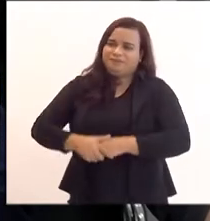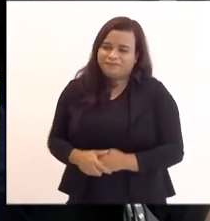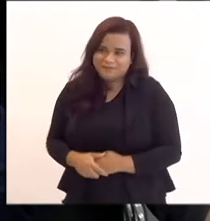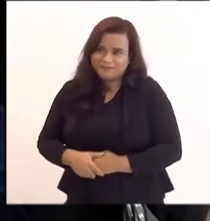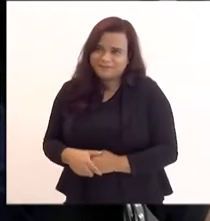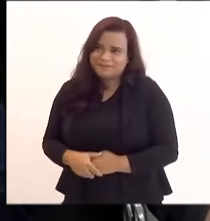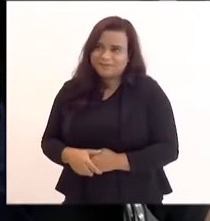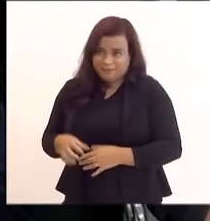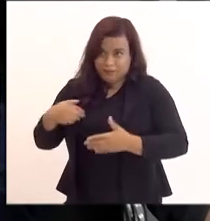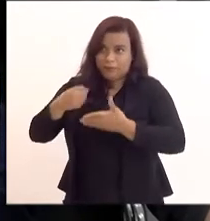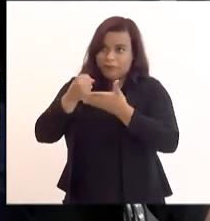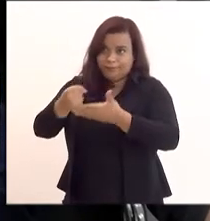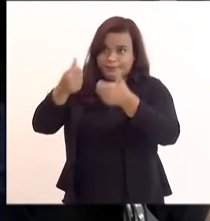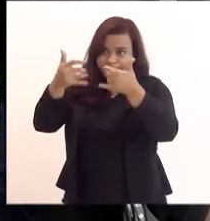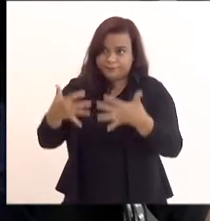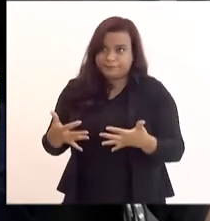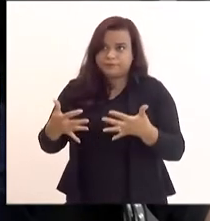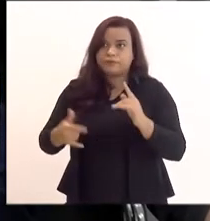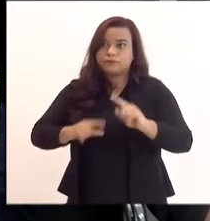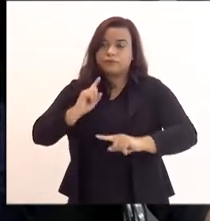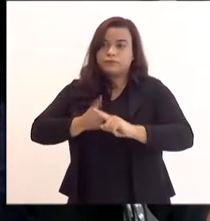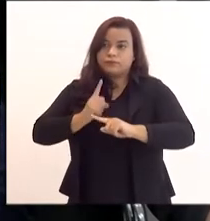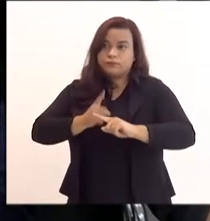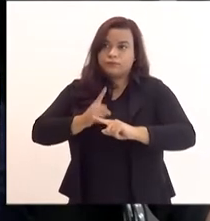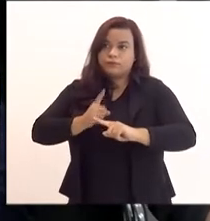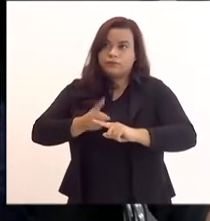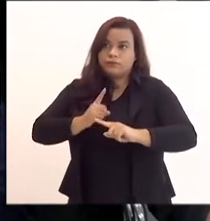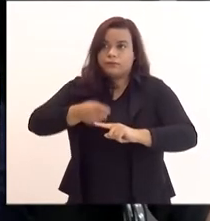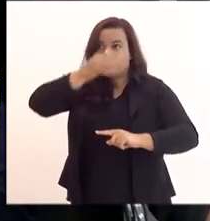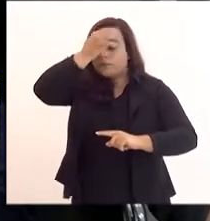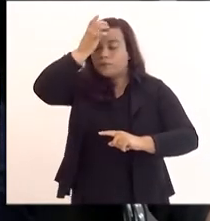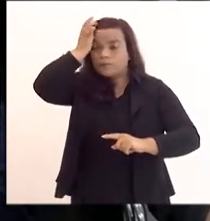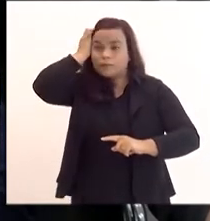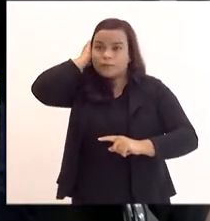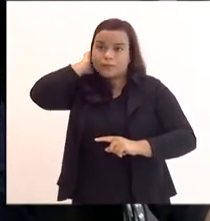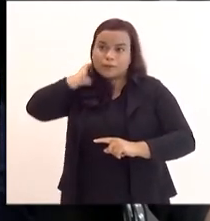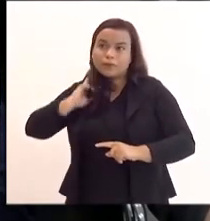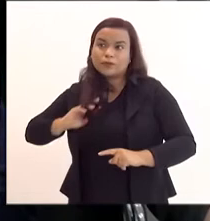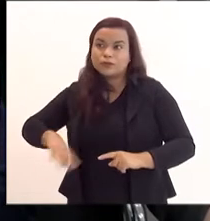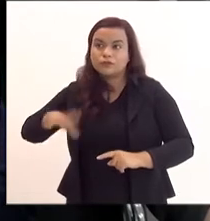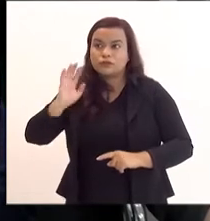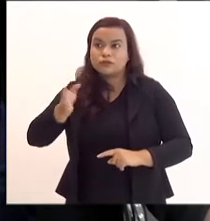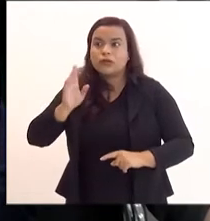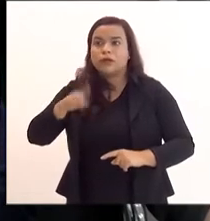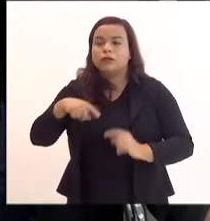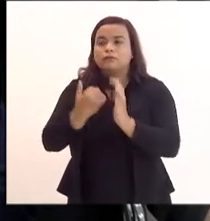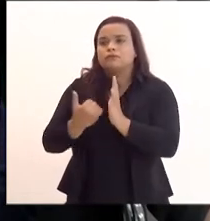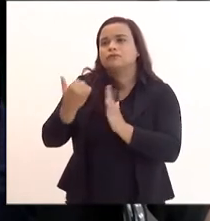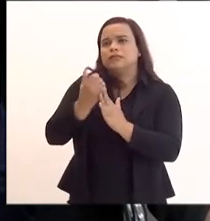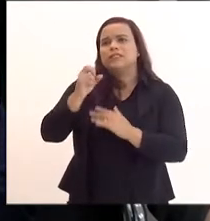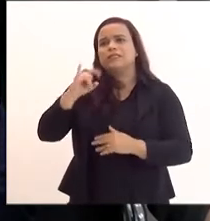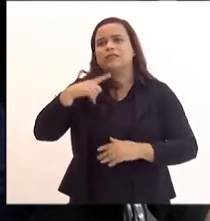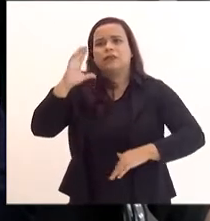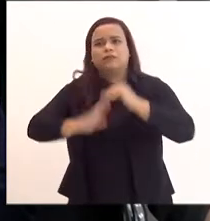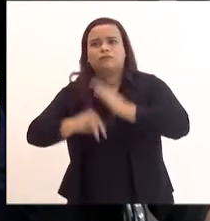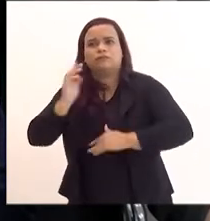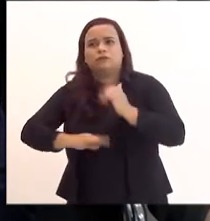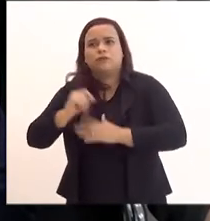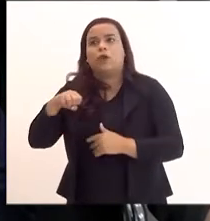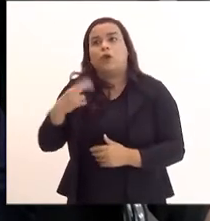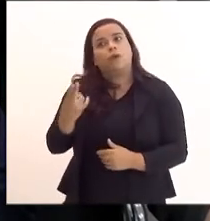estou trazendo isso à baila porque isso aí já ultrapassa a discussão se teríamos competência ou não. Com esse